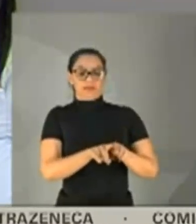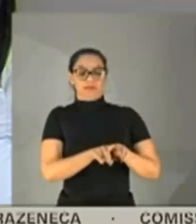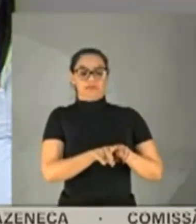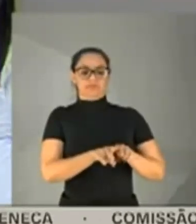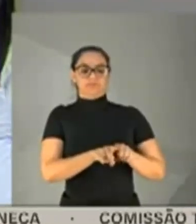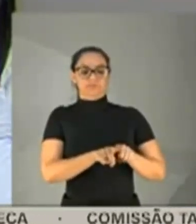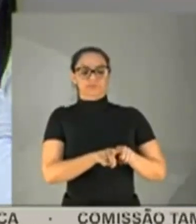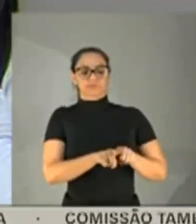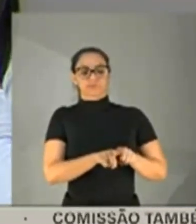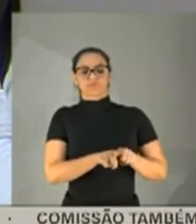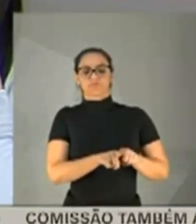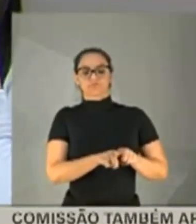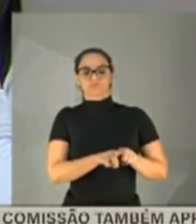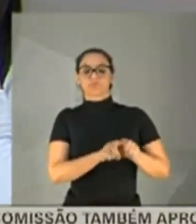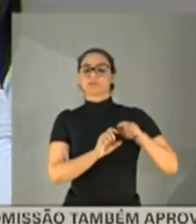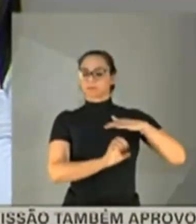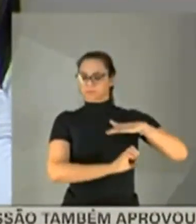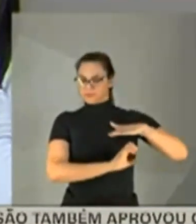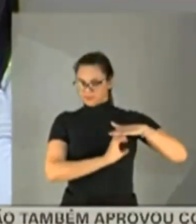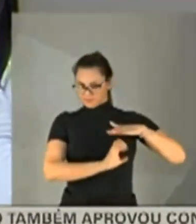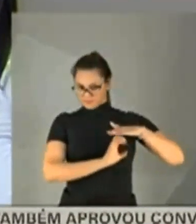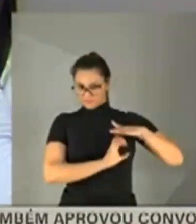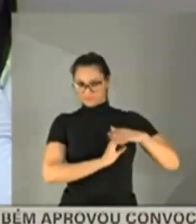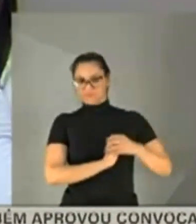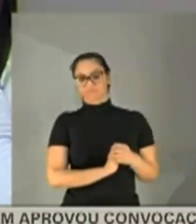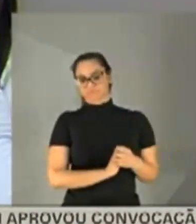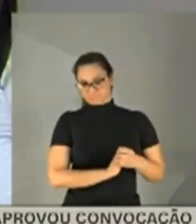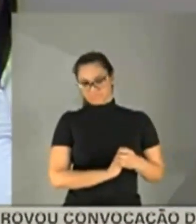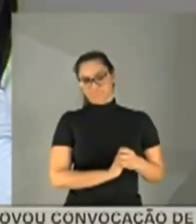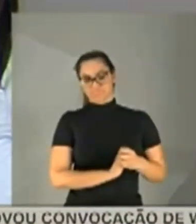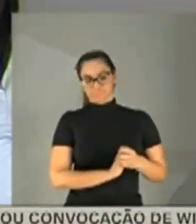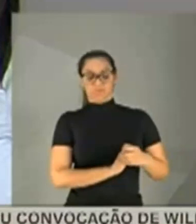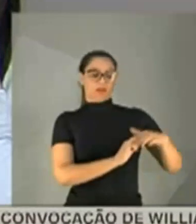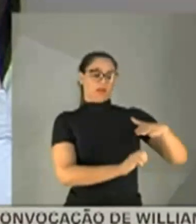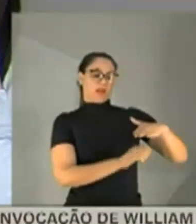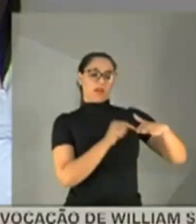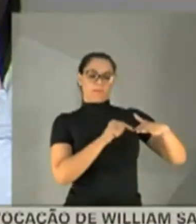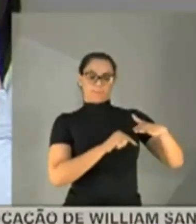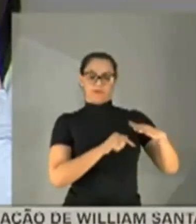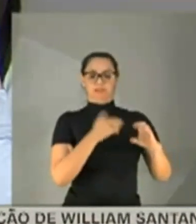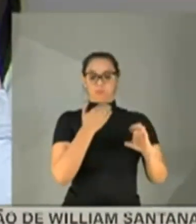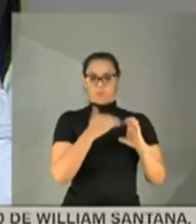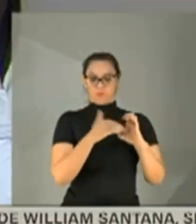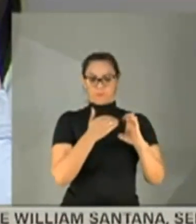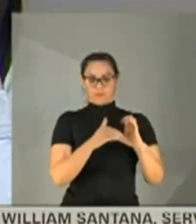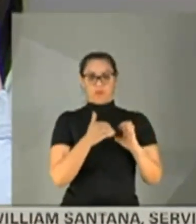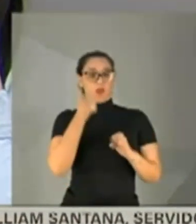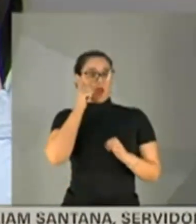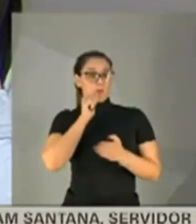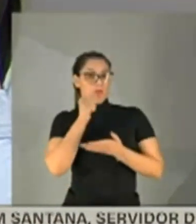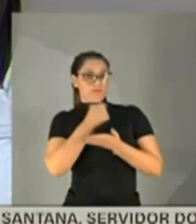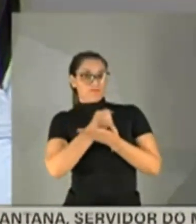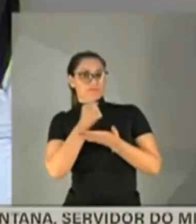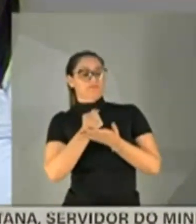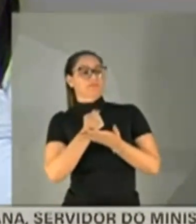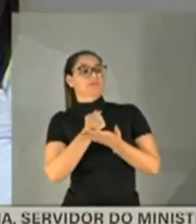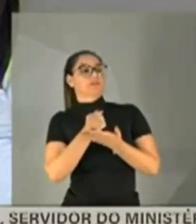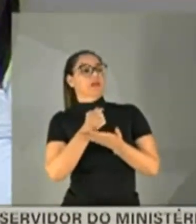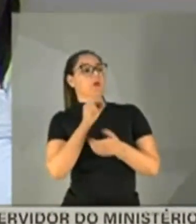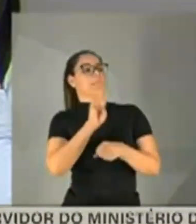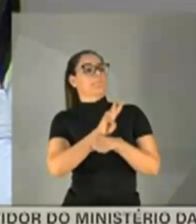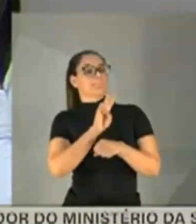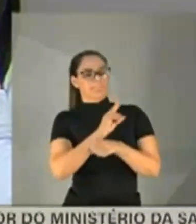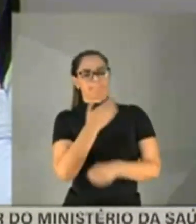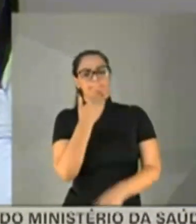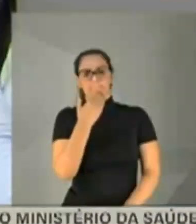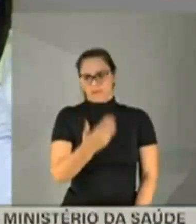da empresa. A questão da empresa, no e-mail, a fiscal pede uma declaração, acho que o senhor